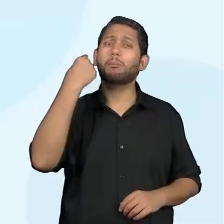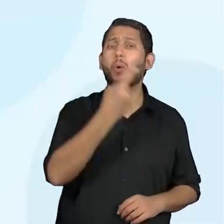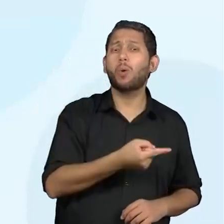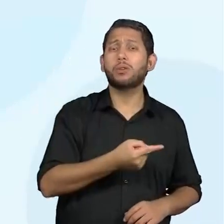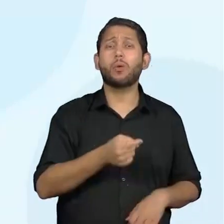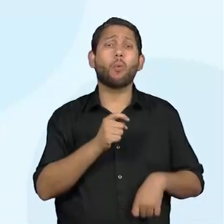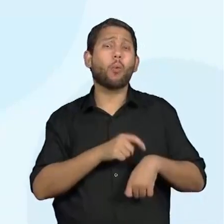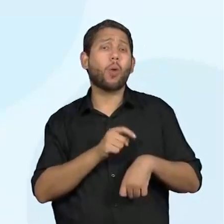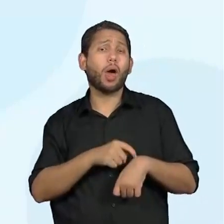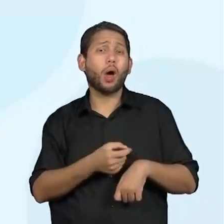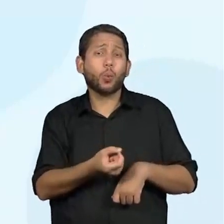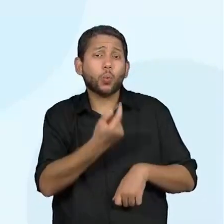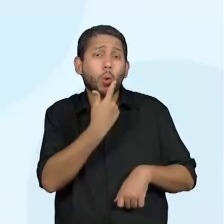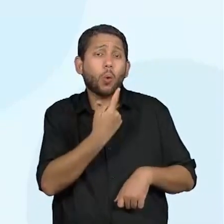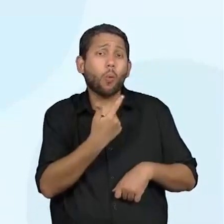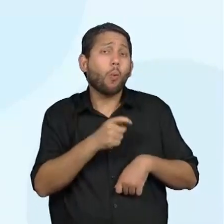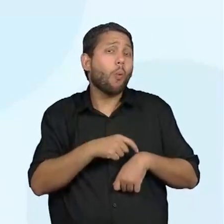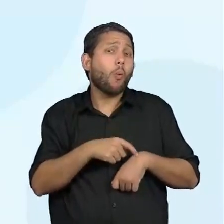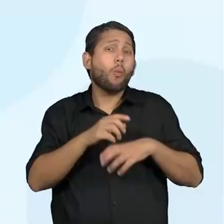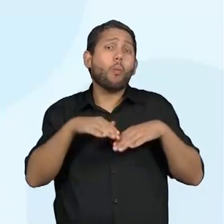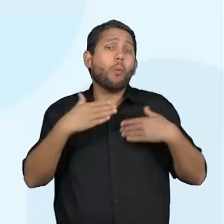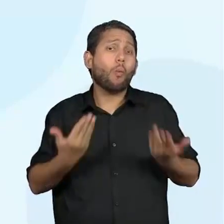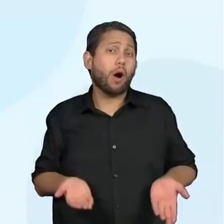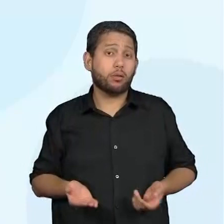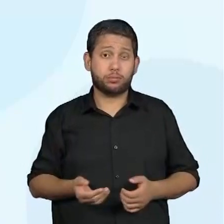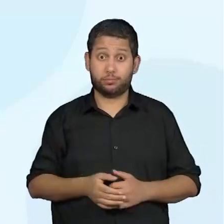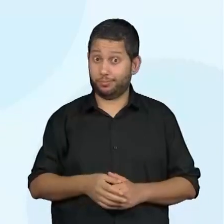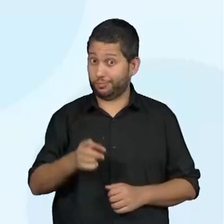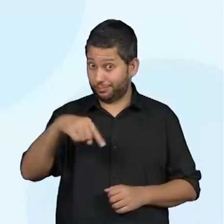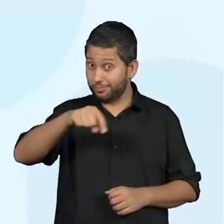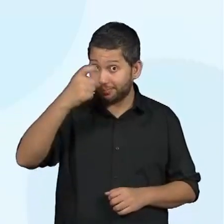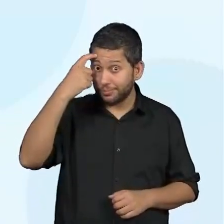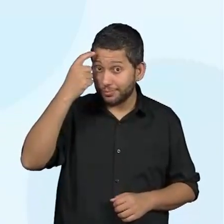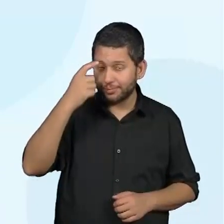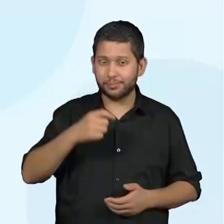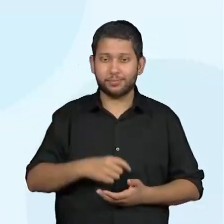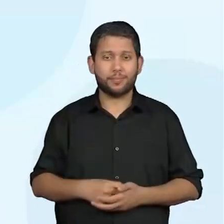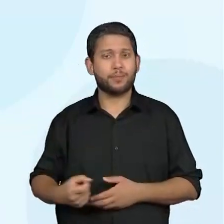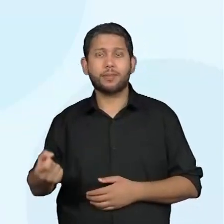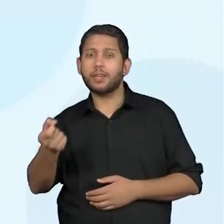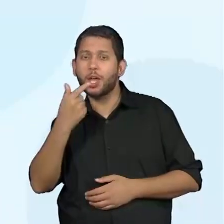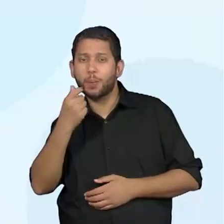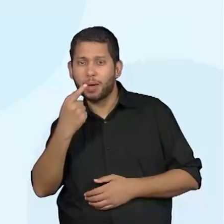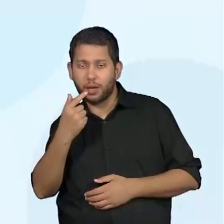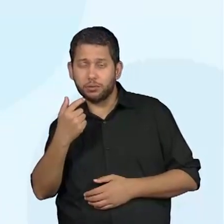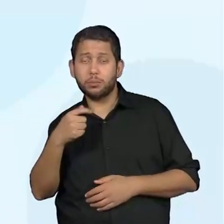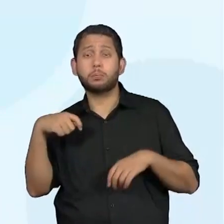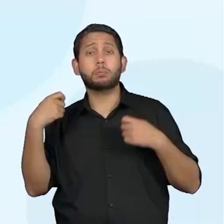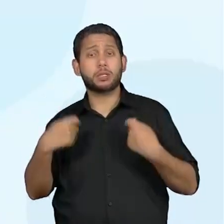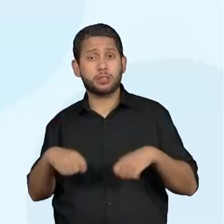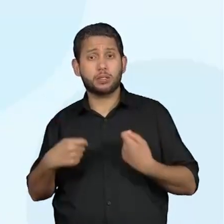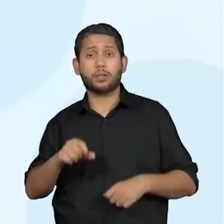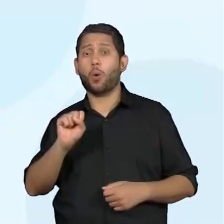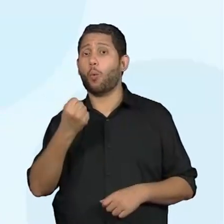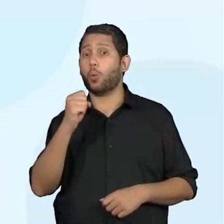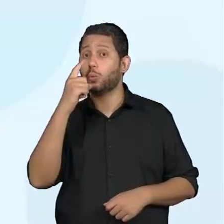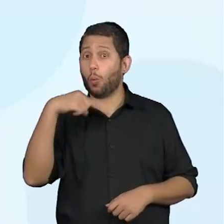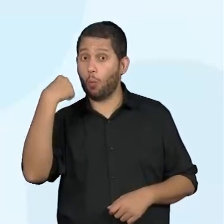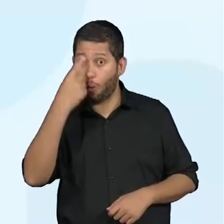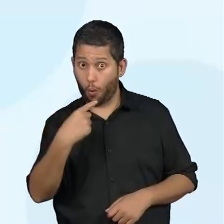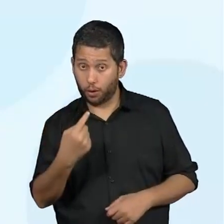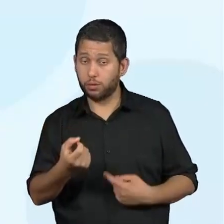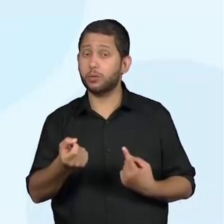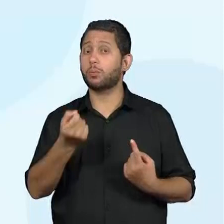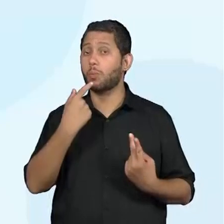comprimido? Então, vocês têm que pensar aí em casa. Ela tem que tomar um remédio de 8 em 8 horas. Ela tomou